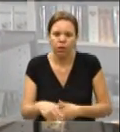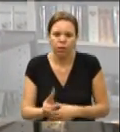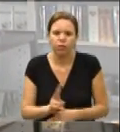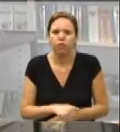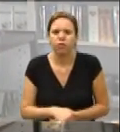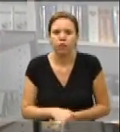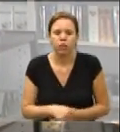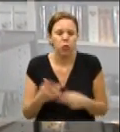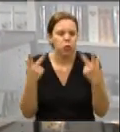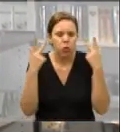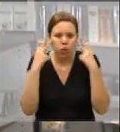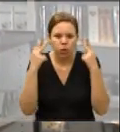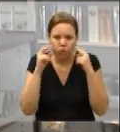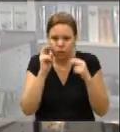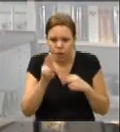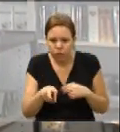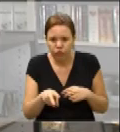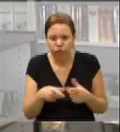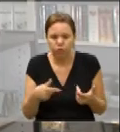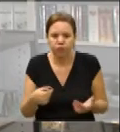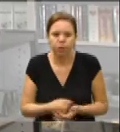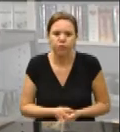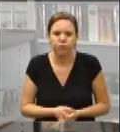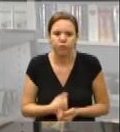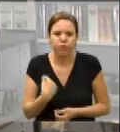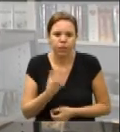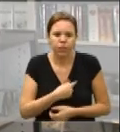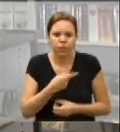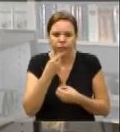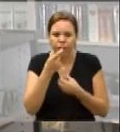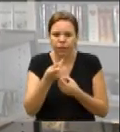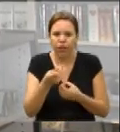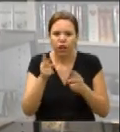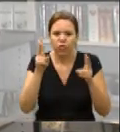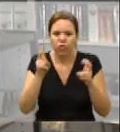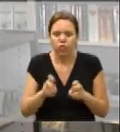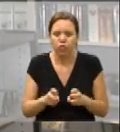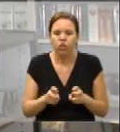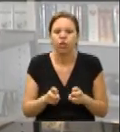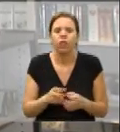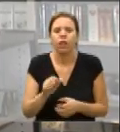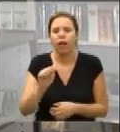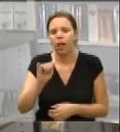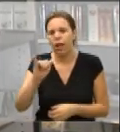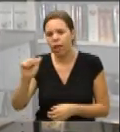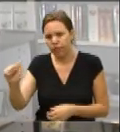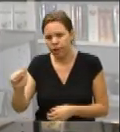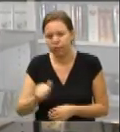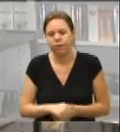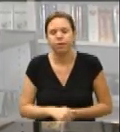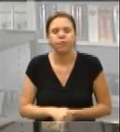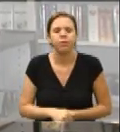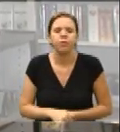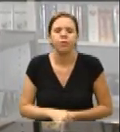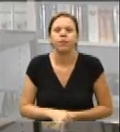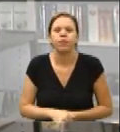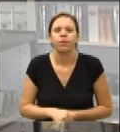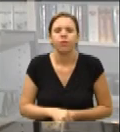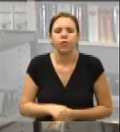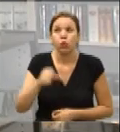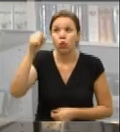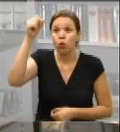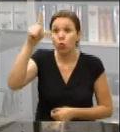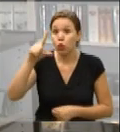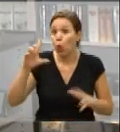Tá mais normal de se ver algo assim. Então a gente vai falar um pouco dos contos da Aya e do O Sol é